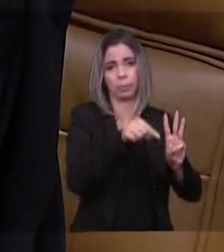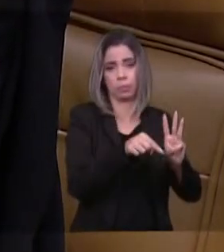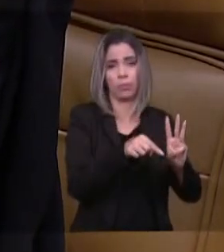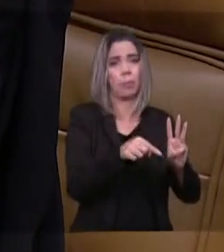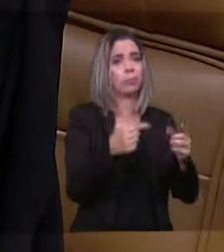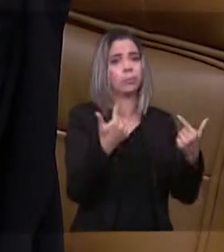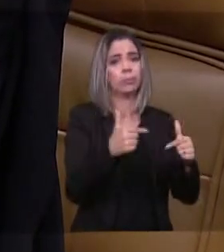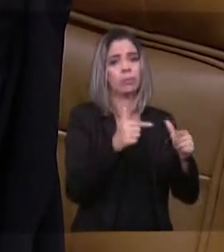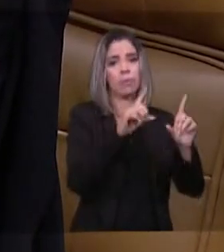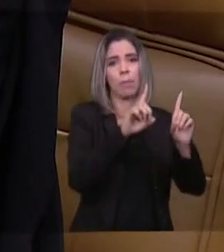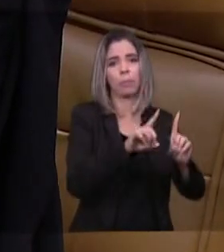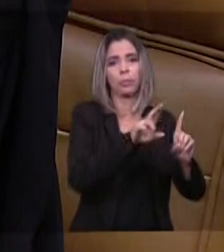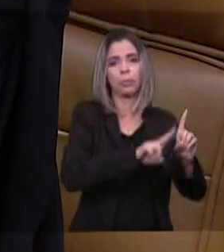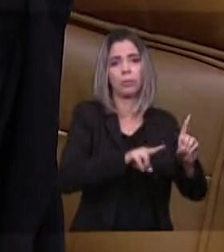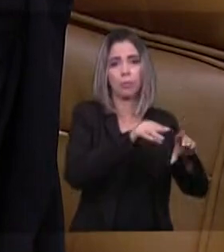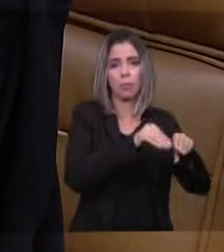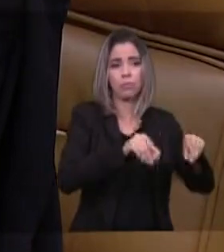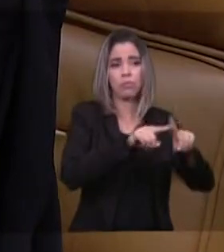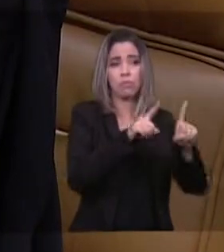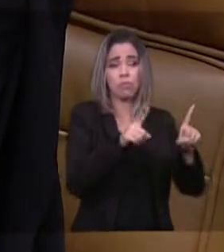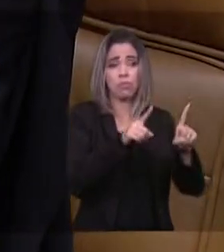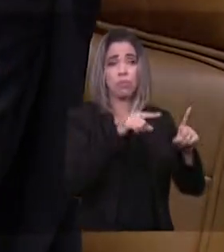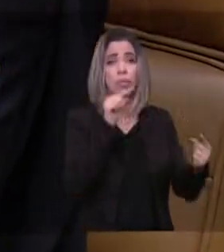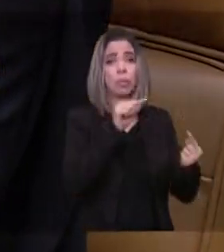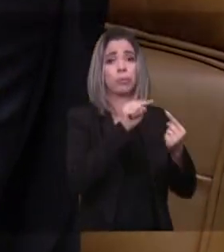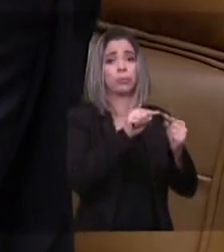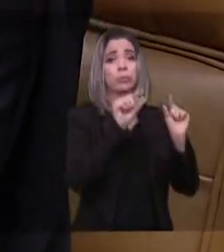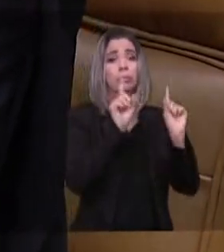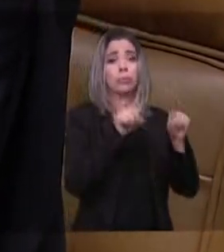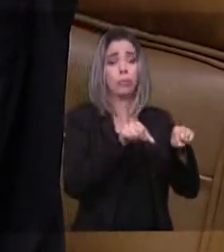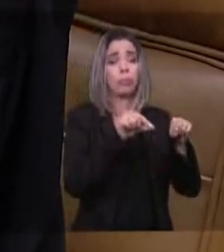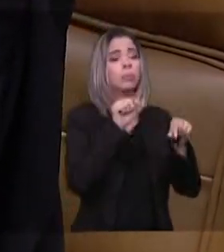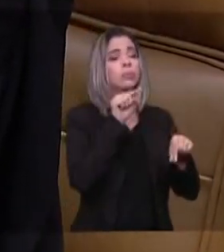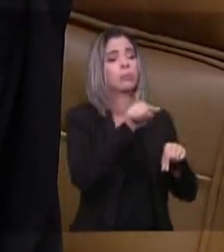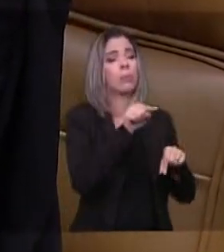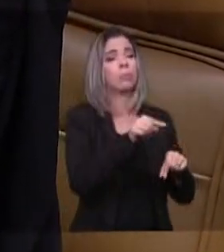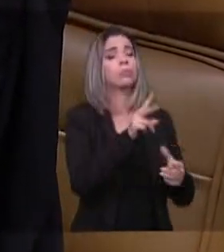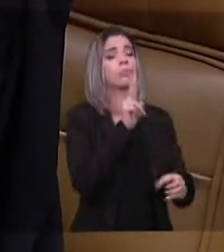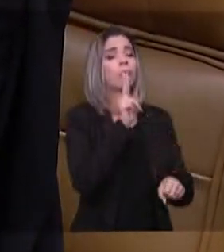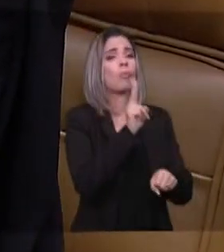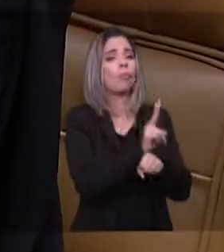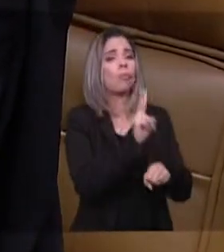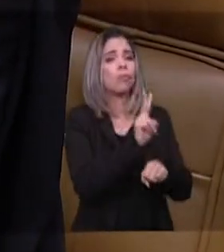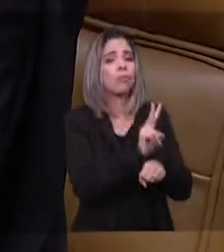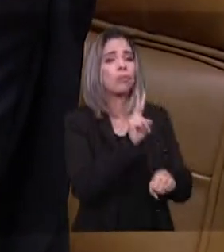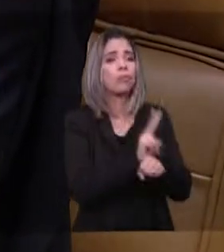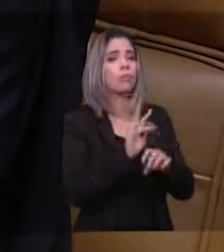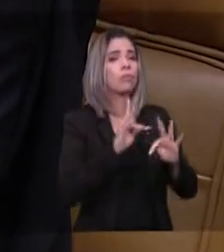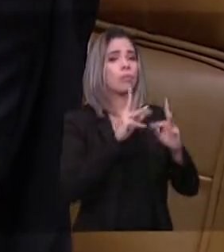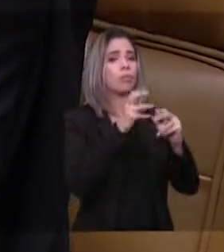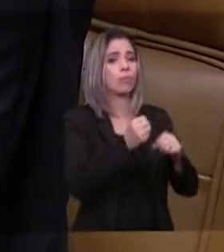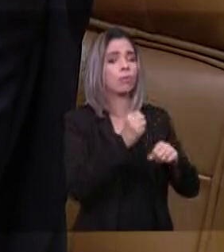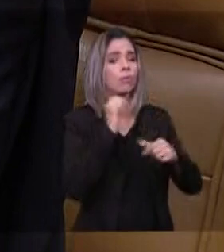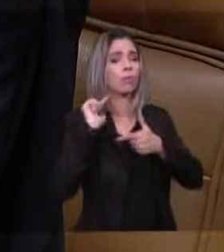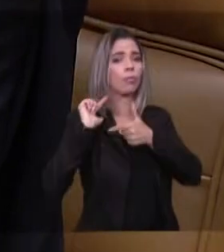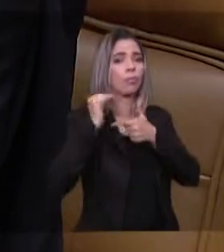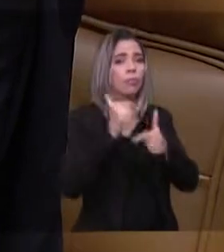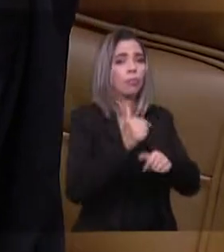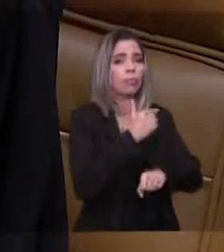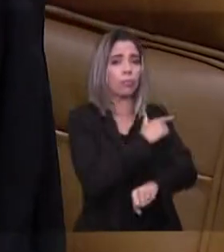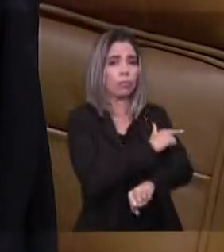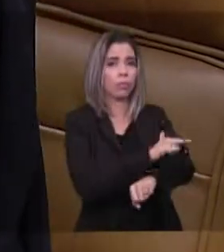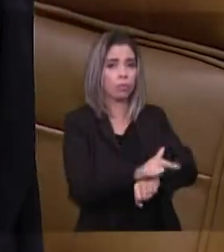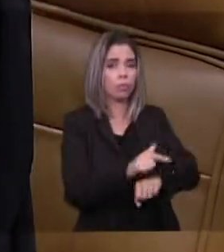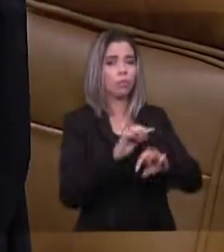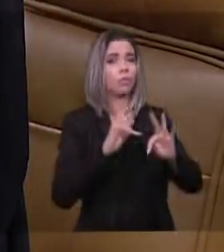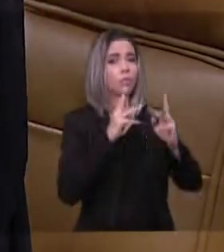O objetivo da Constituição Federal é que ali permaneçam os traços culturais dos antigos habitantes, não só para a sobrevivência